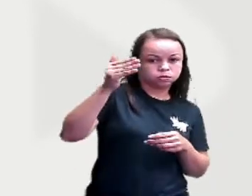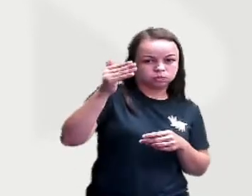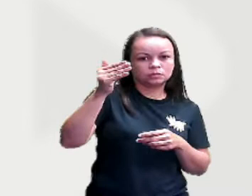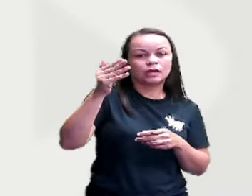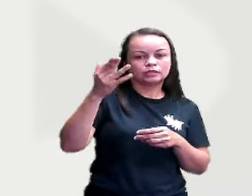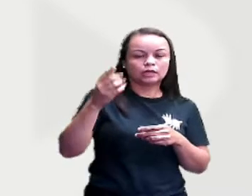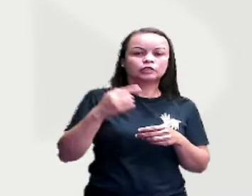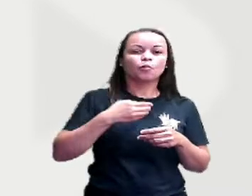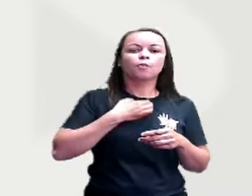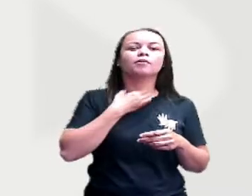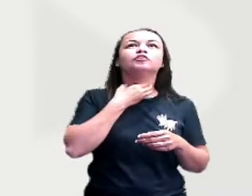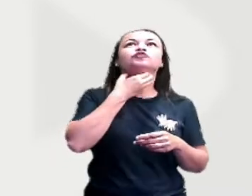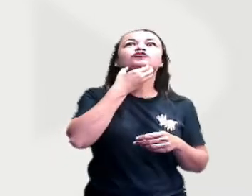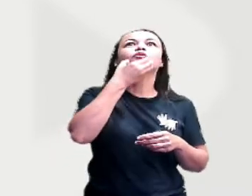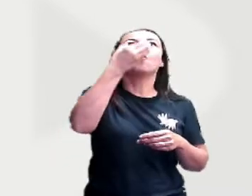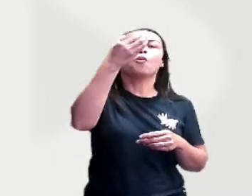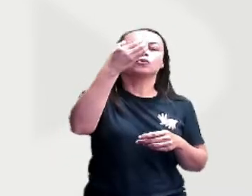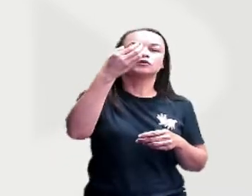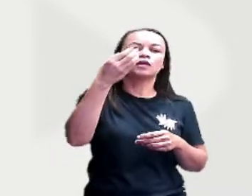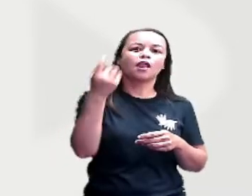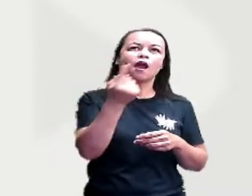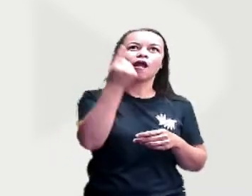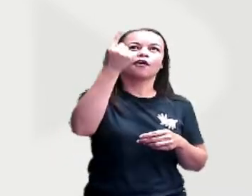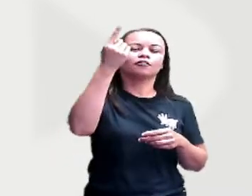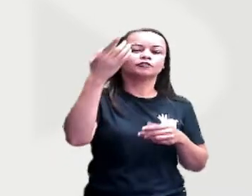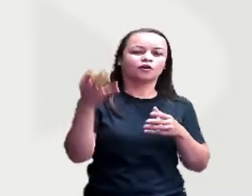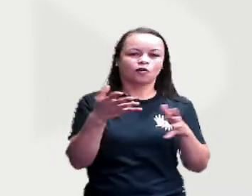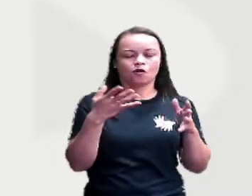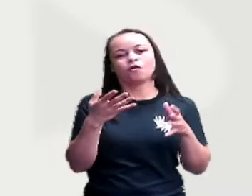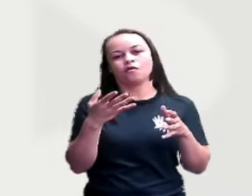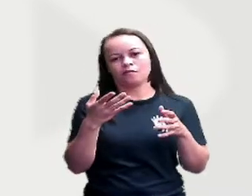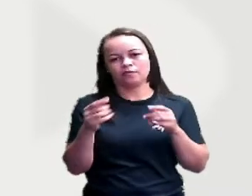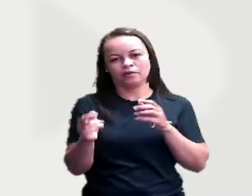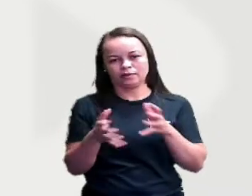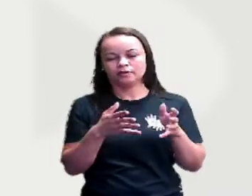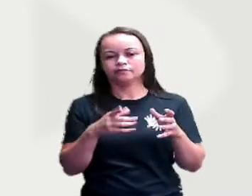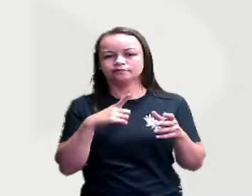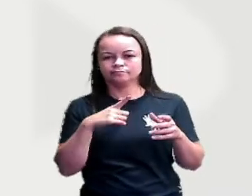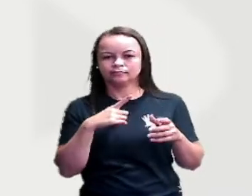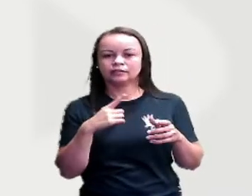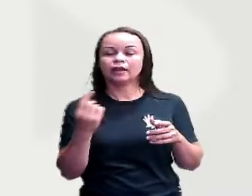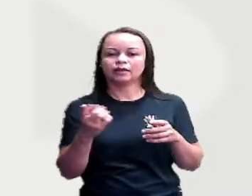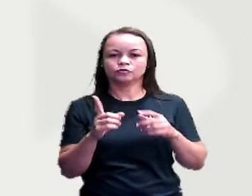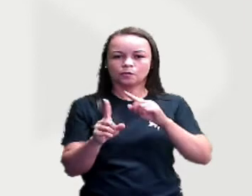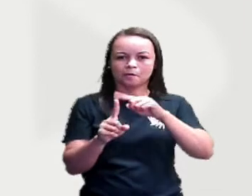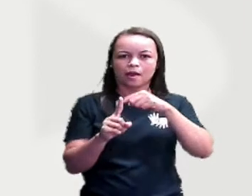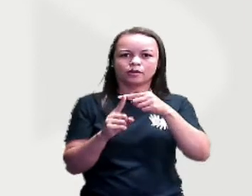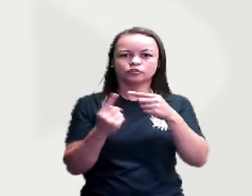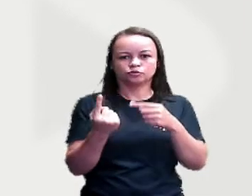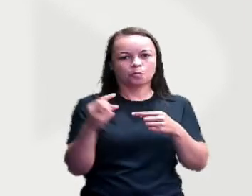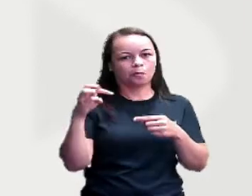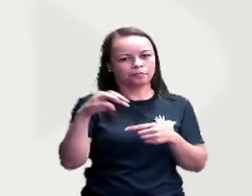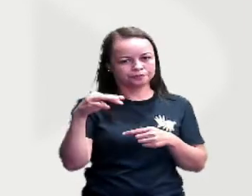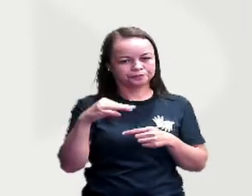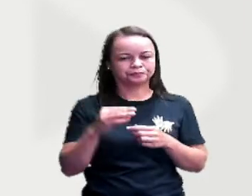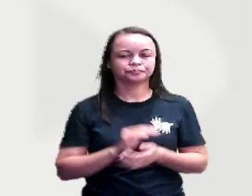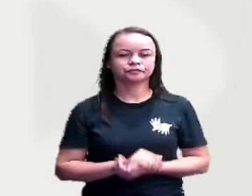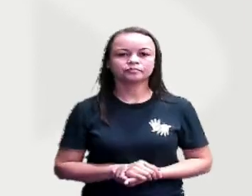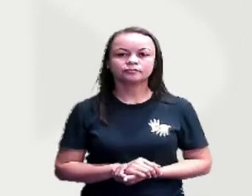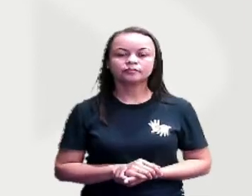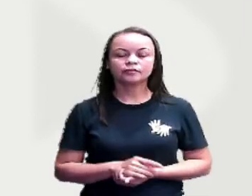pescoço dela enorme, que também tem aí, ó, uma altura de mais de 1 metro. E